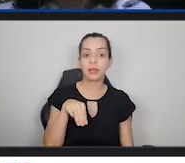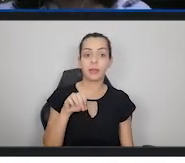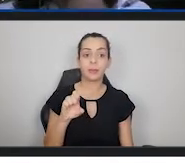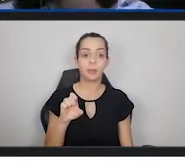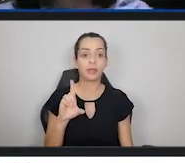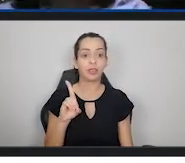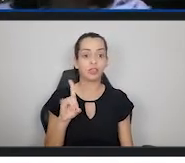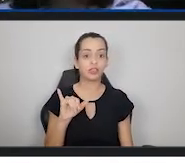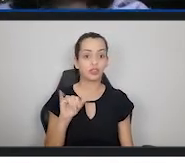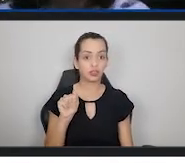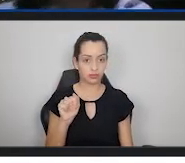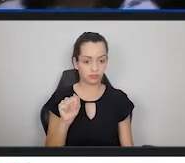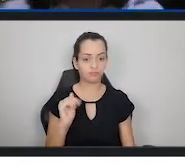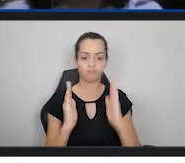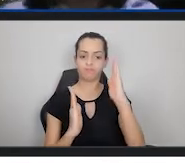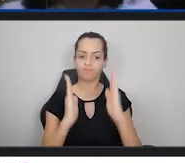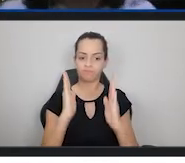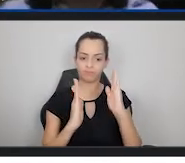Média tensão